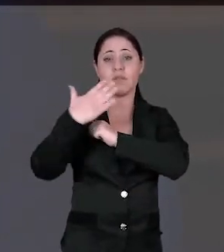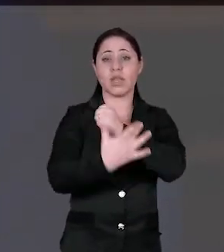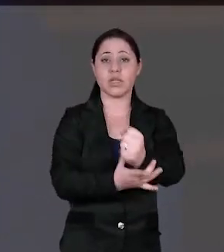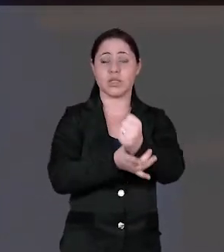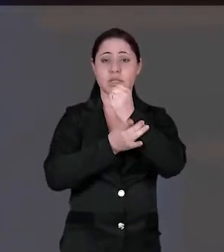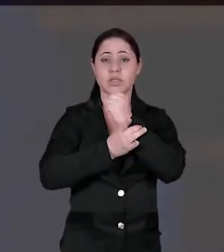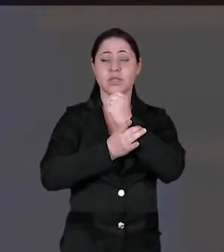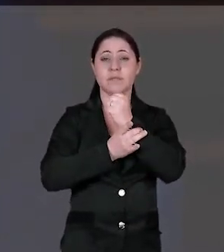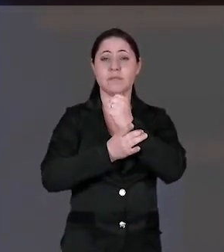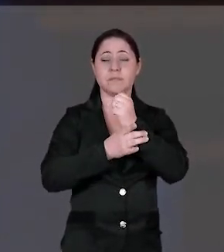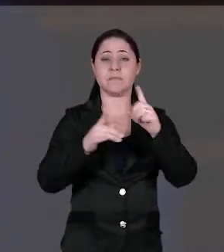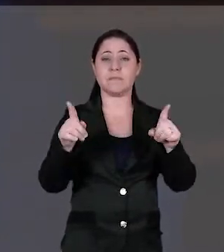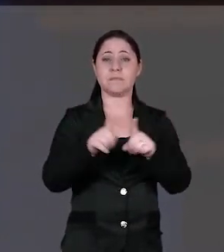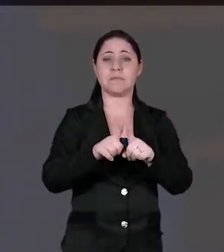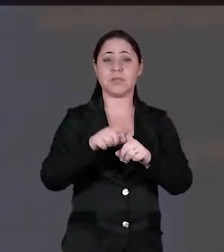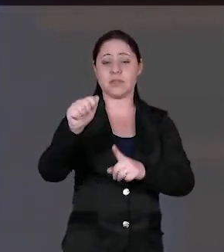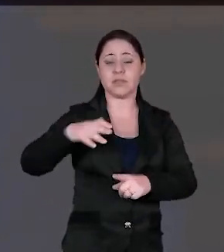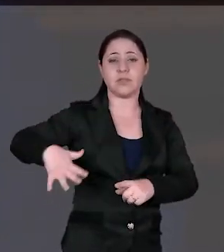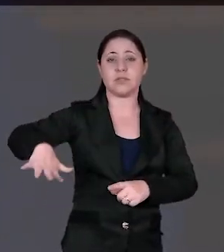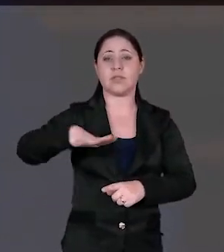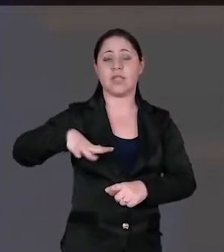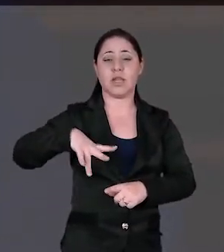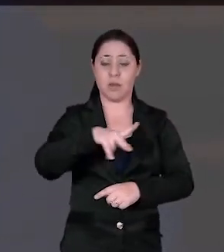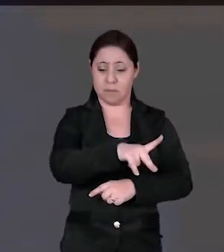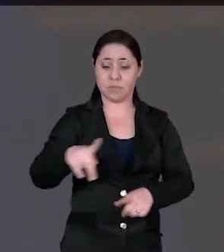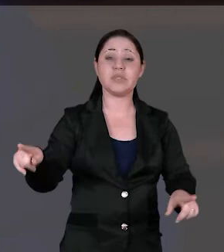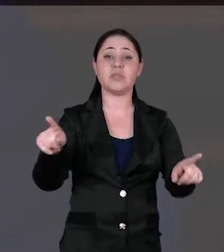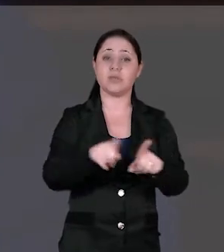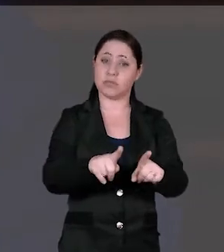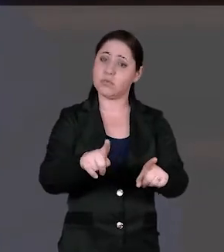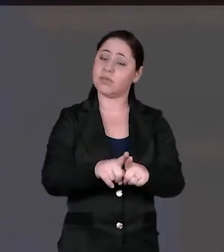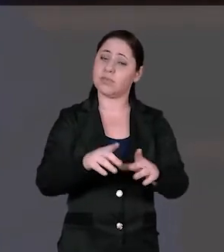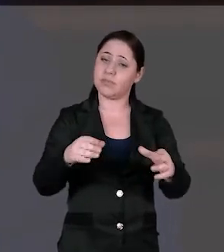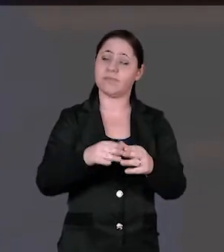seja na frente, né, estadual em defesa